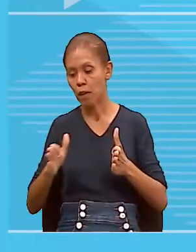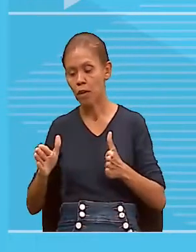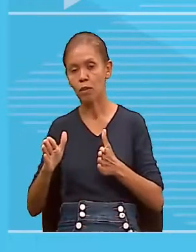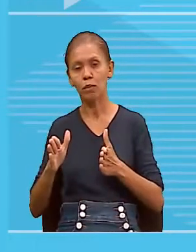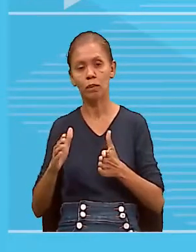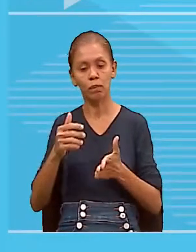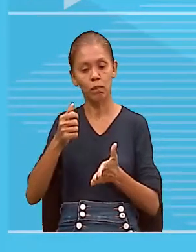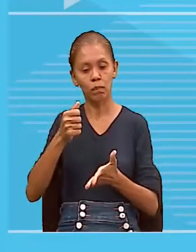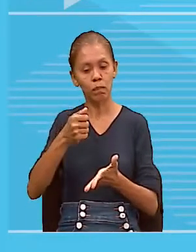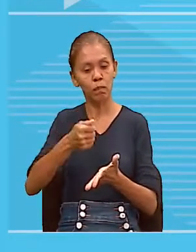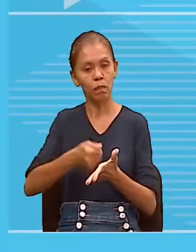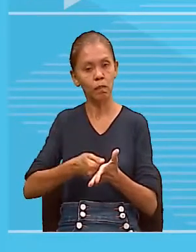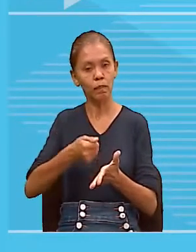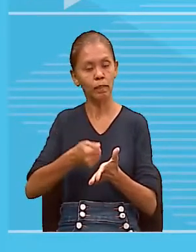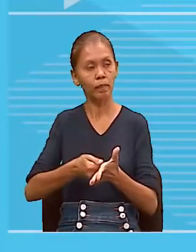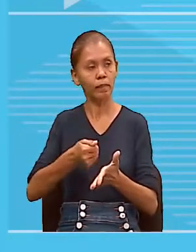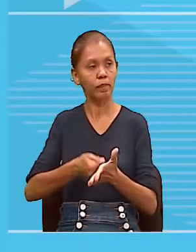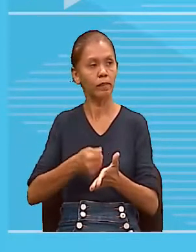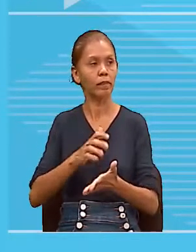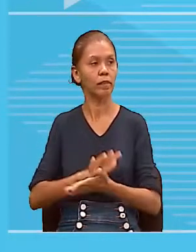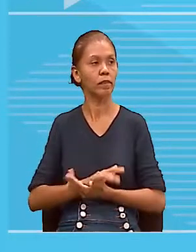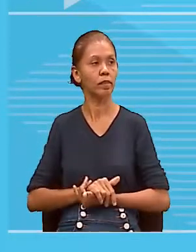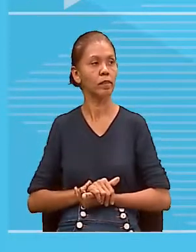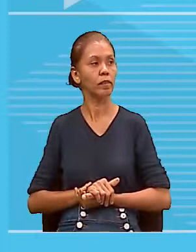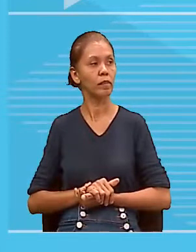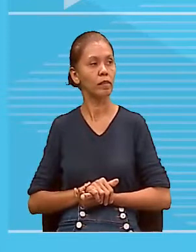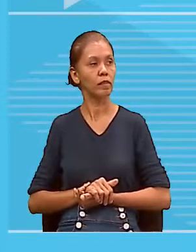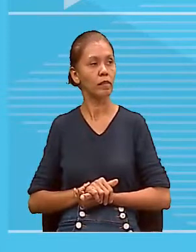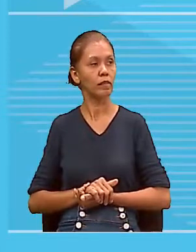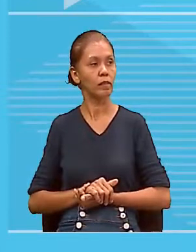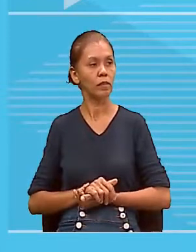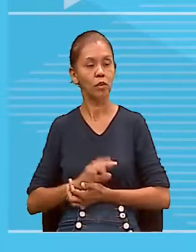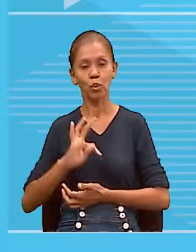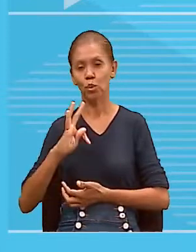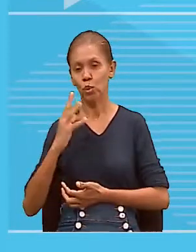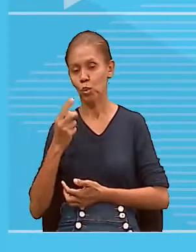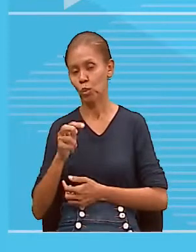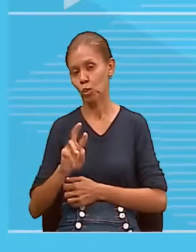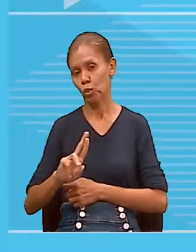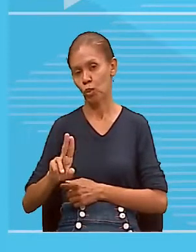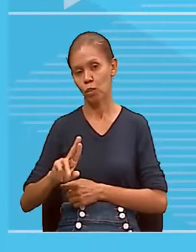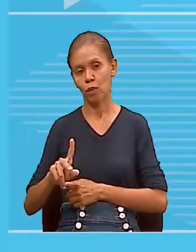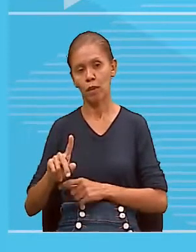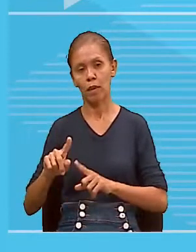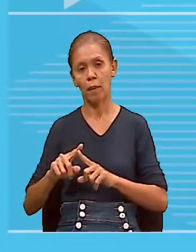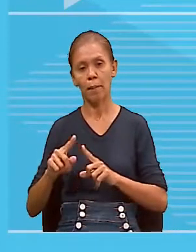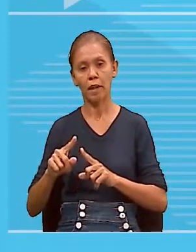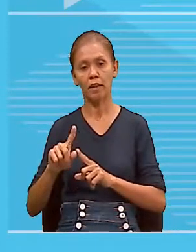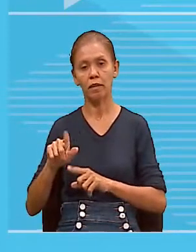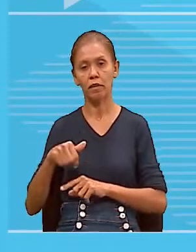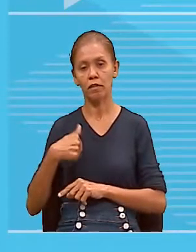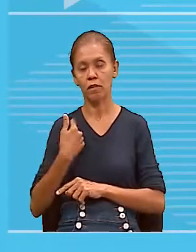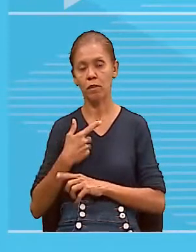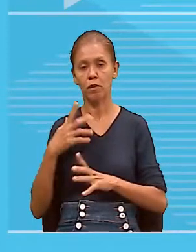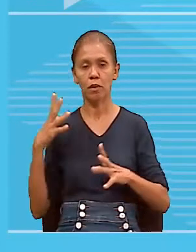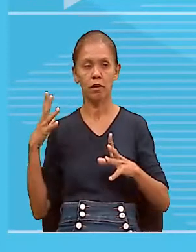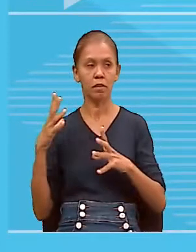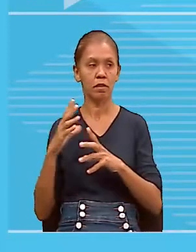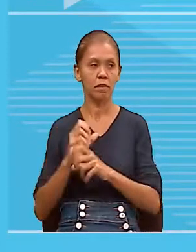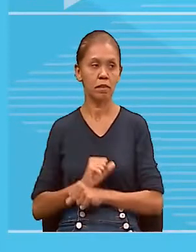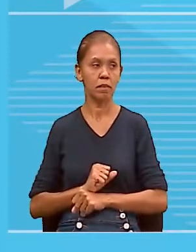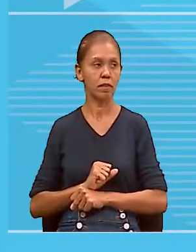realidade Retratos do Brasil Claro que não é tudo mas nós vamos dar uma pincelada sobre